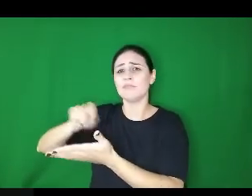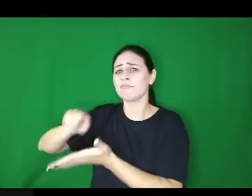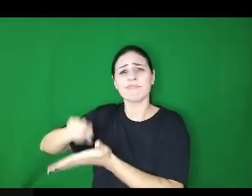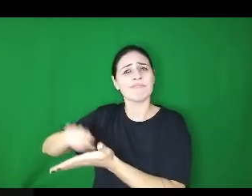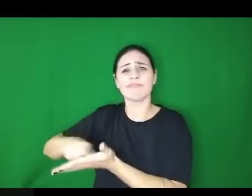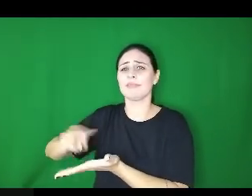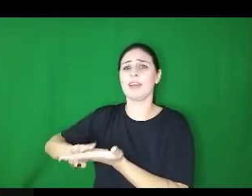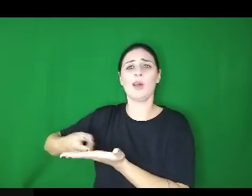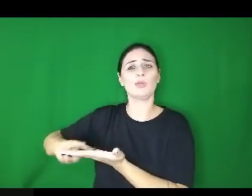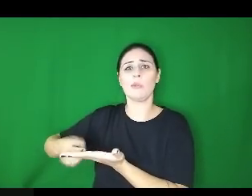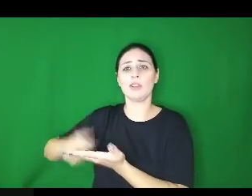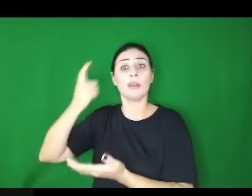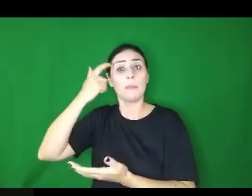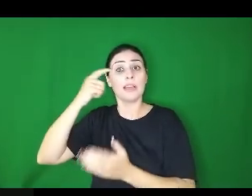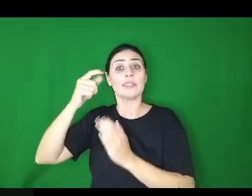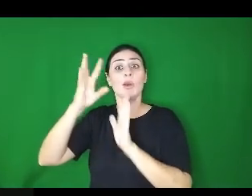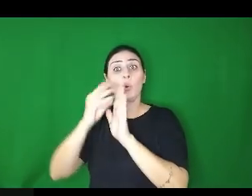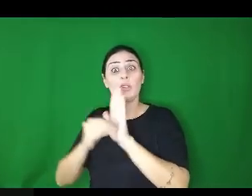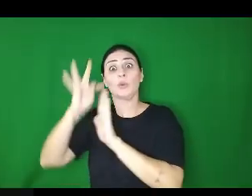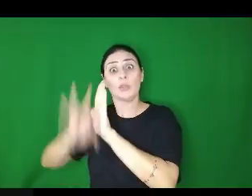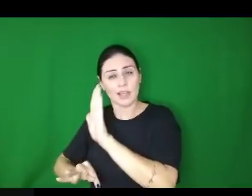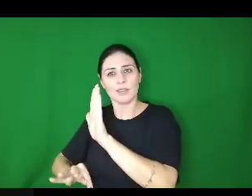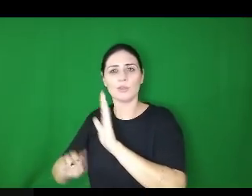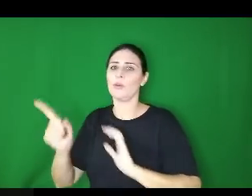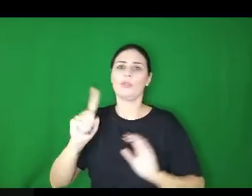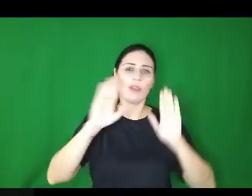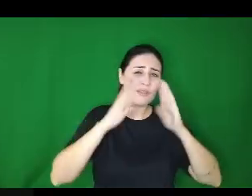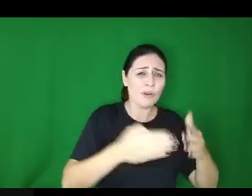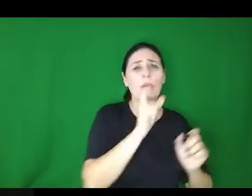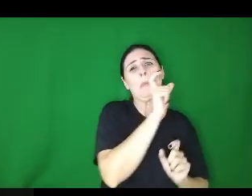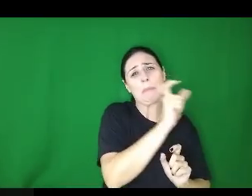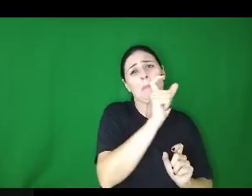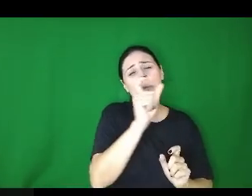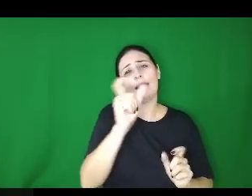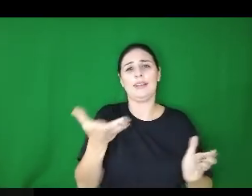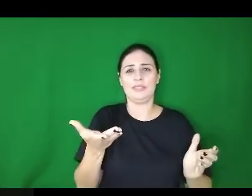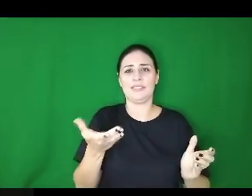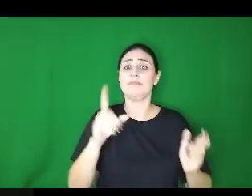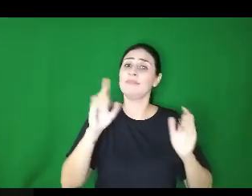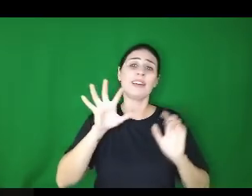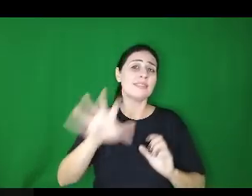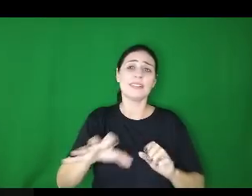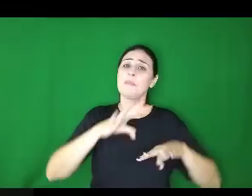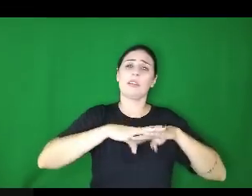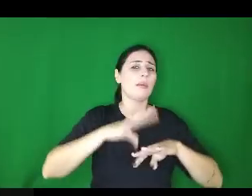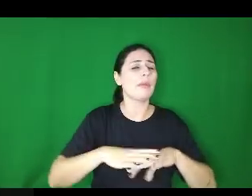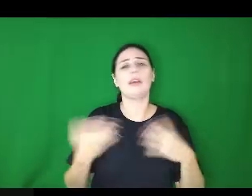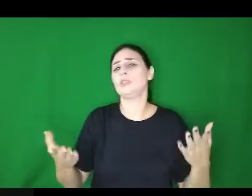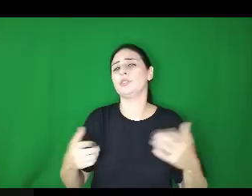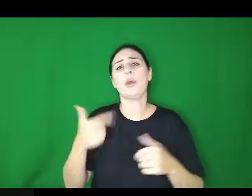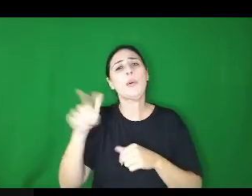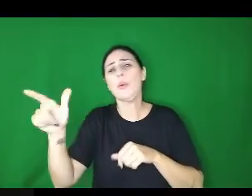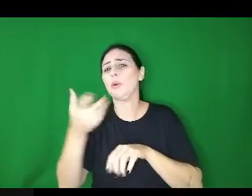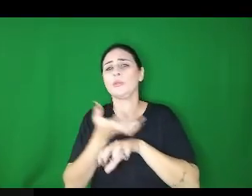esse conhecimento, conforme ele é apropriado, ele é uma operação para realizar outros conteúdos. Por exemplo, a codificação e decodificação é uma